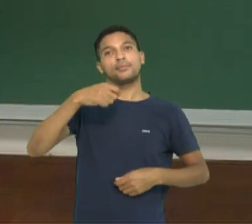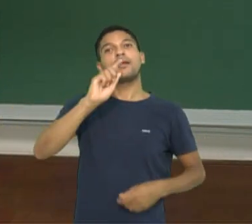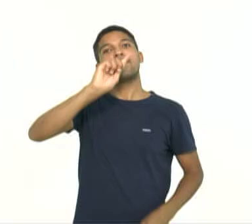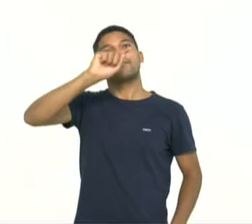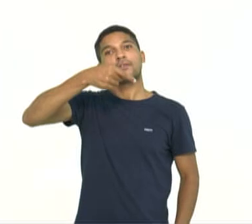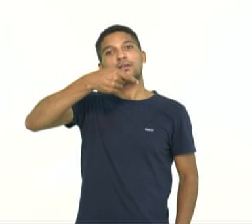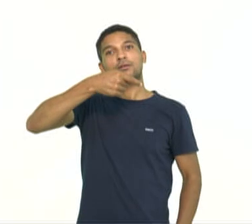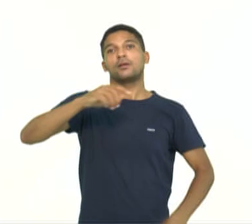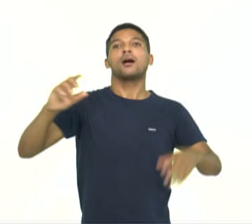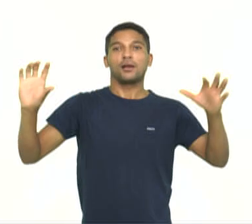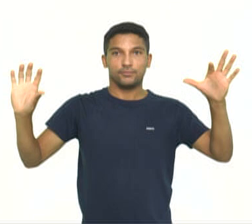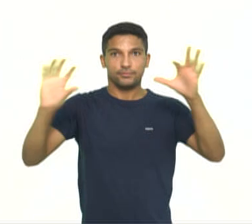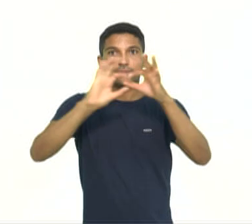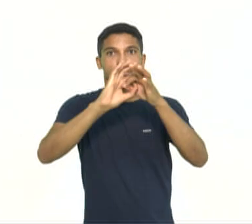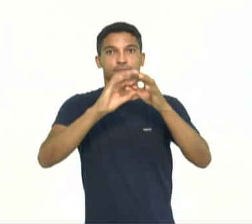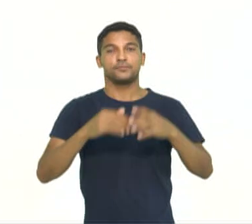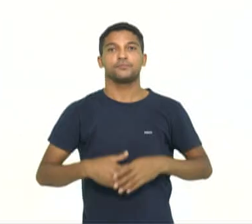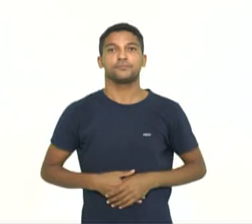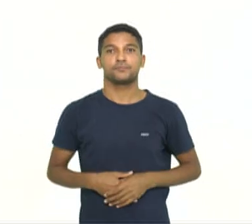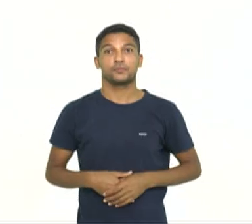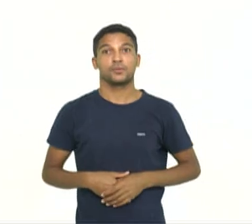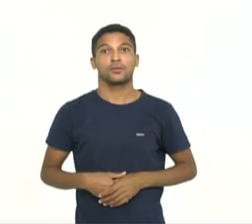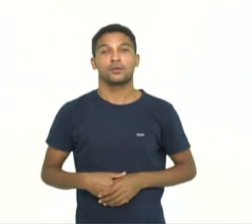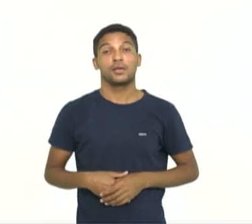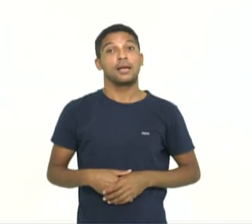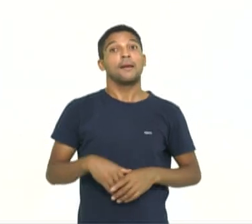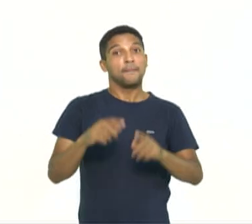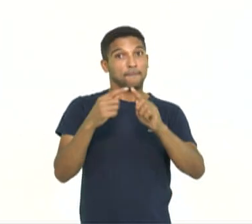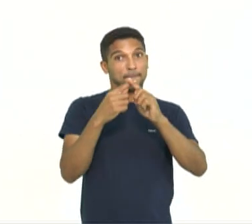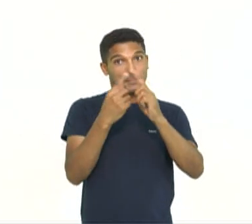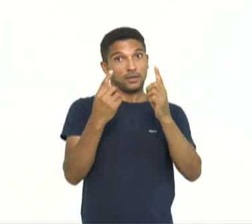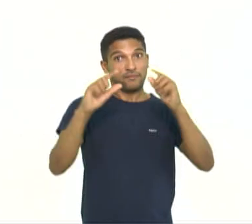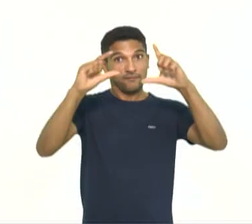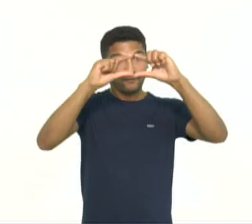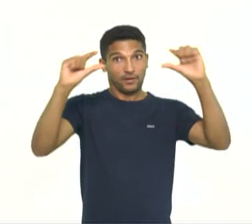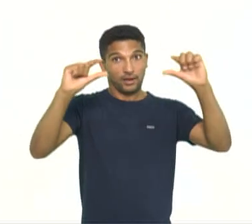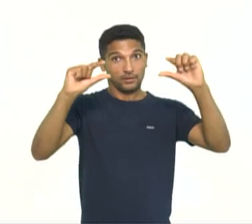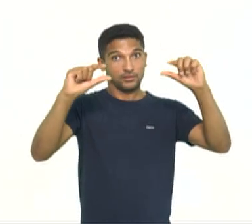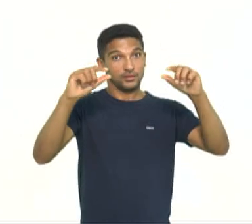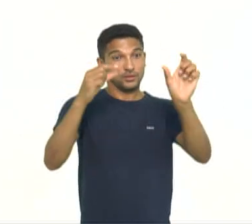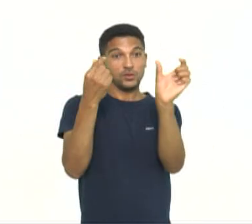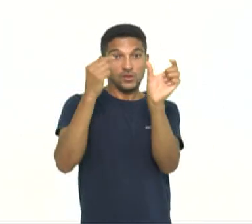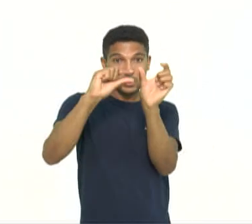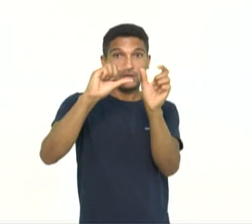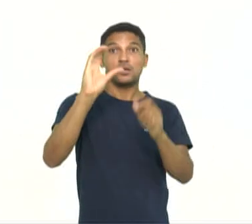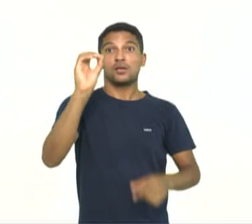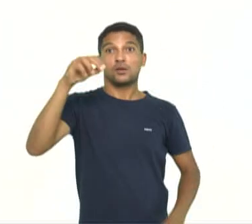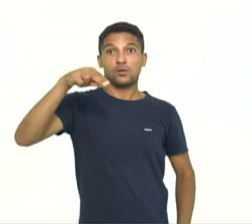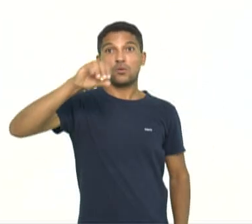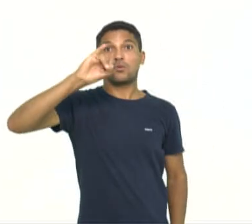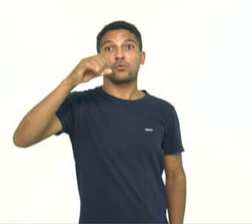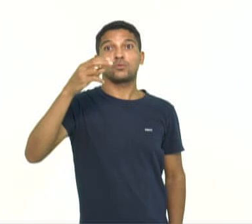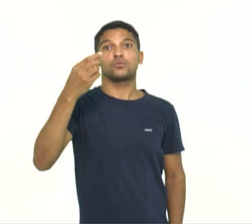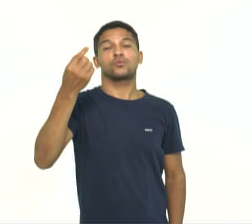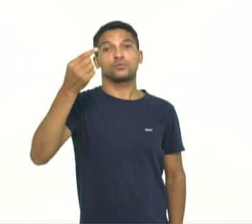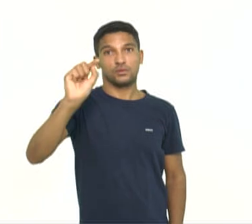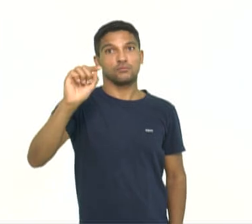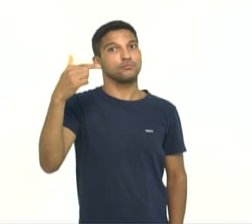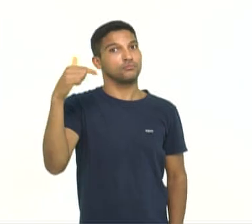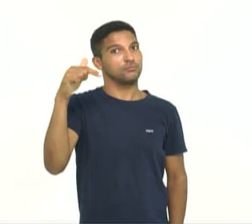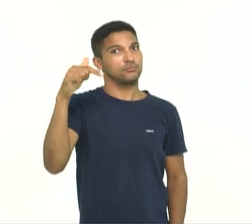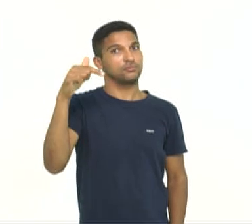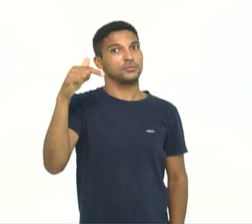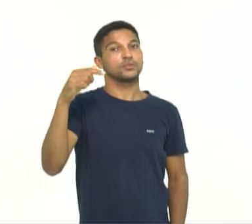Joãozinho saiu logo porque estava atrasado. Se eu colocasse o porquê ali, eu teria uma